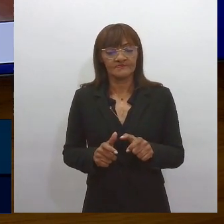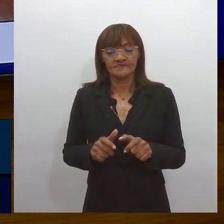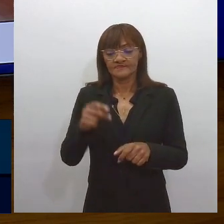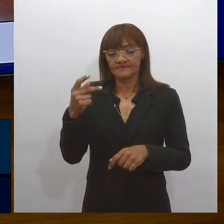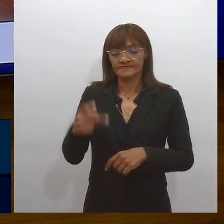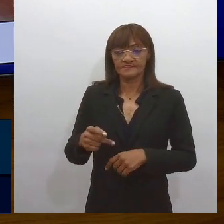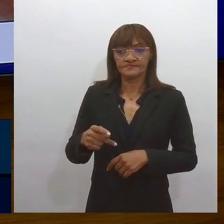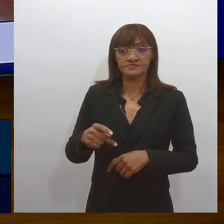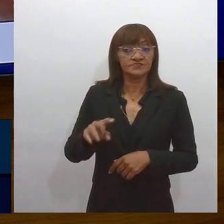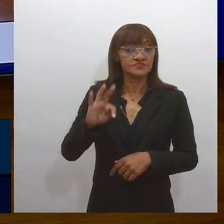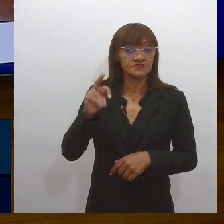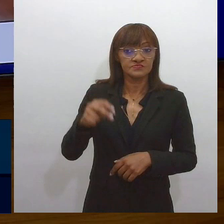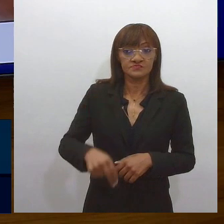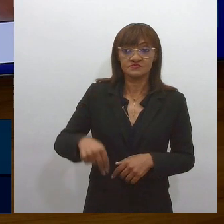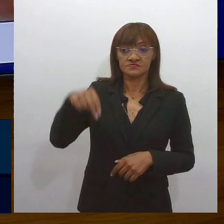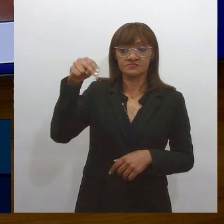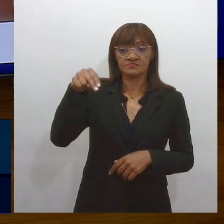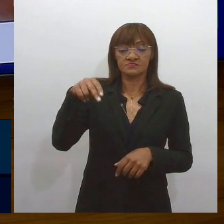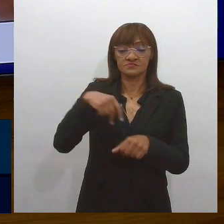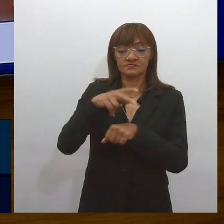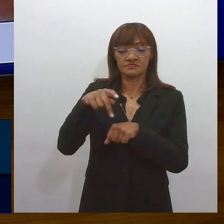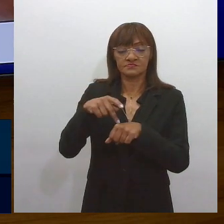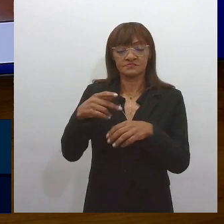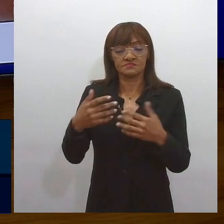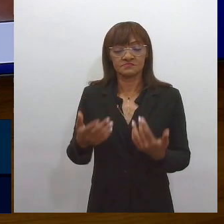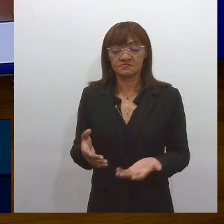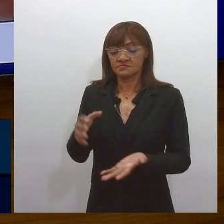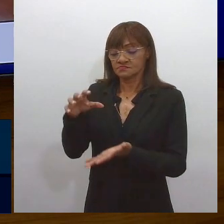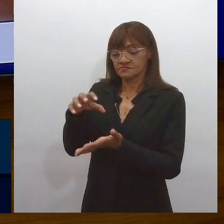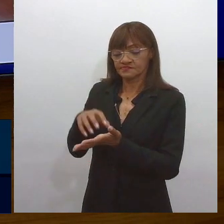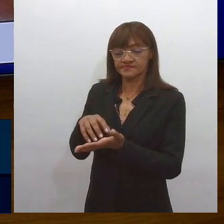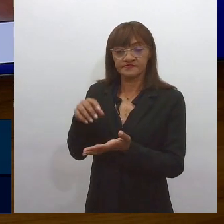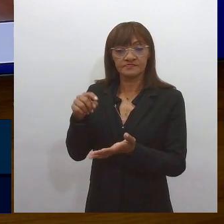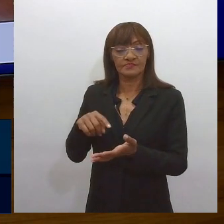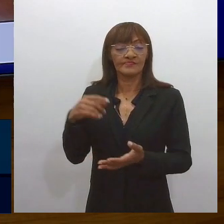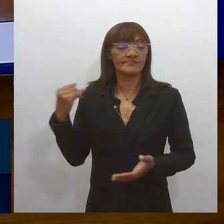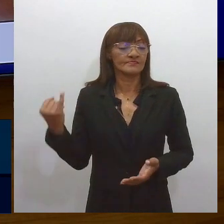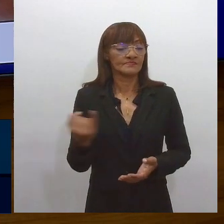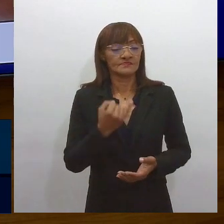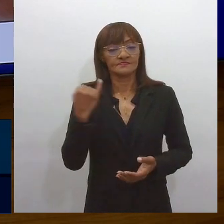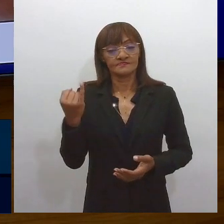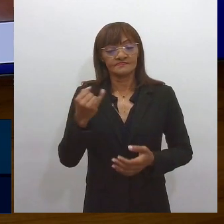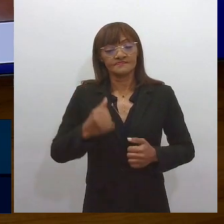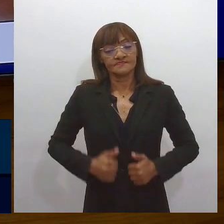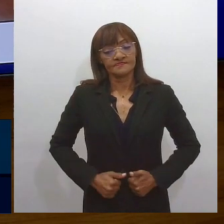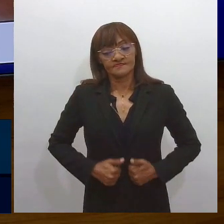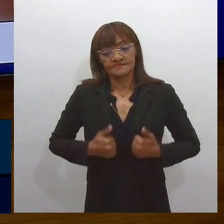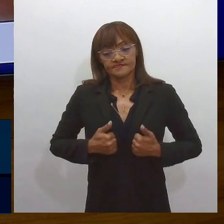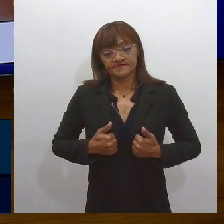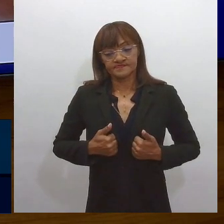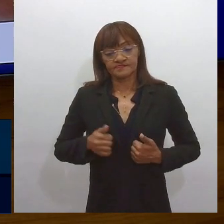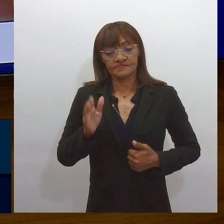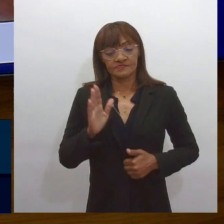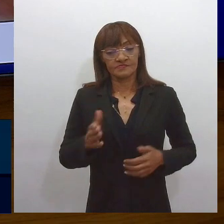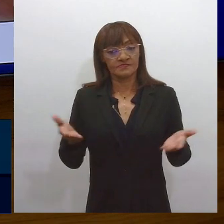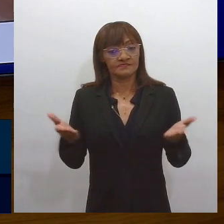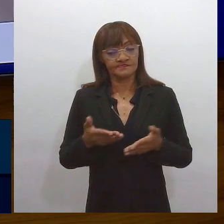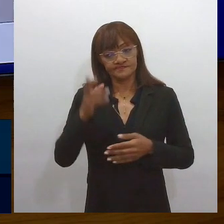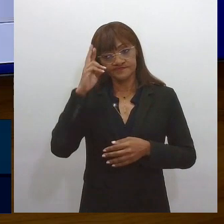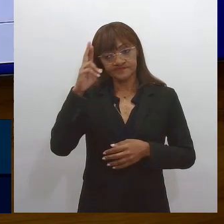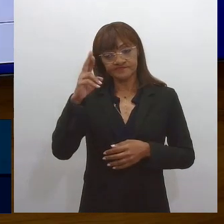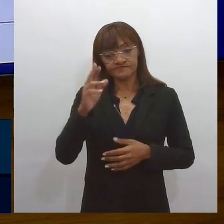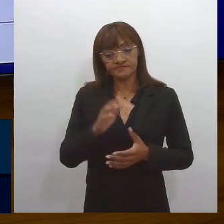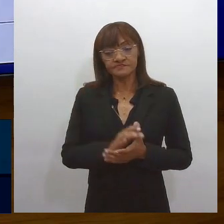importantíssimo E que nos dá muito orgulho e poder chefe e poder liderar aqui no importante Estado de